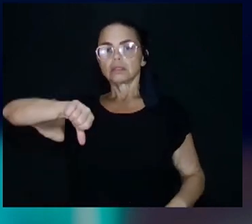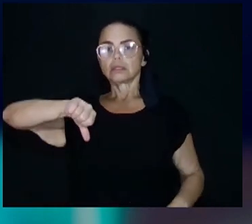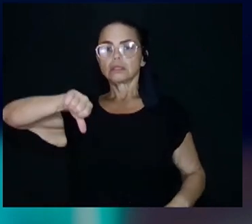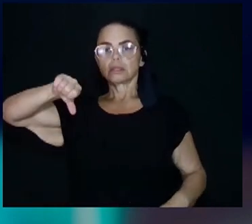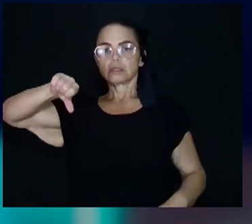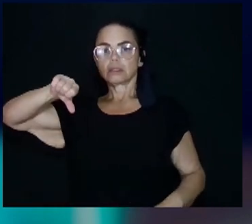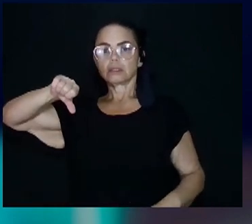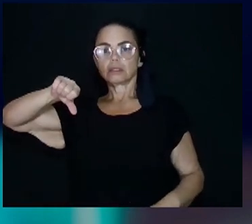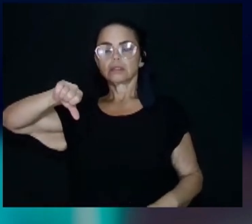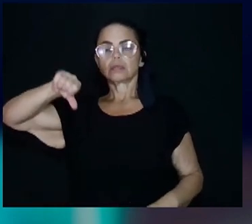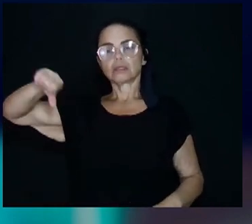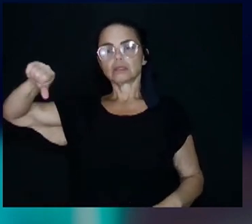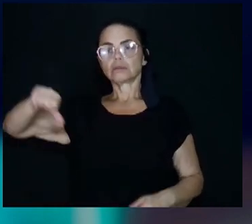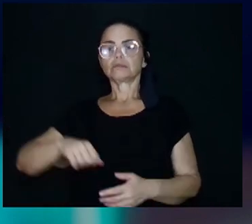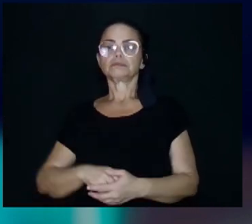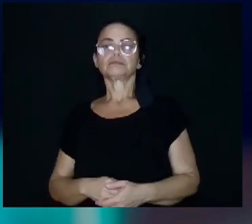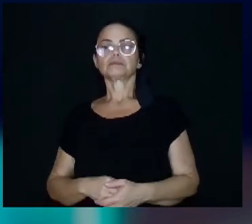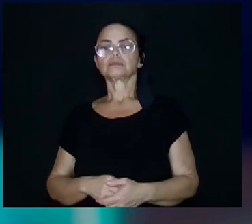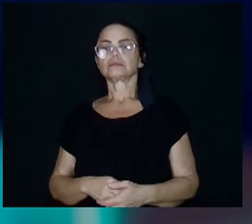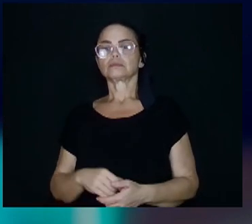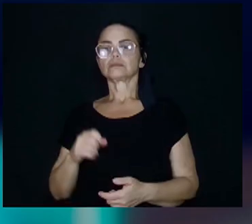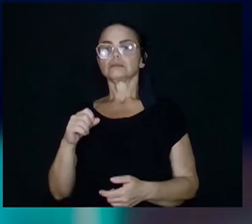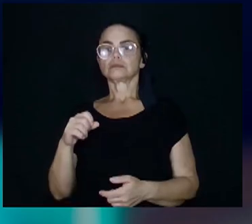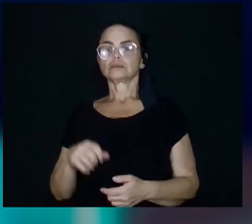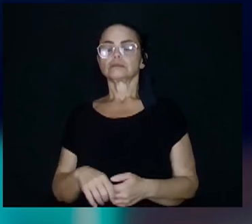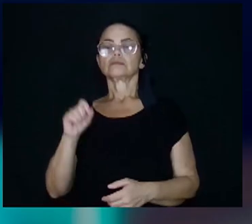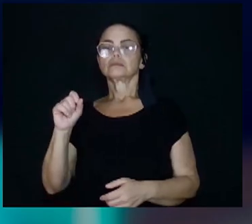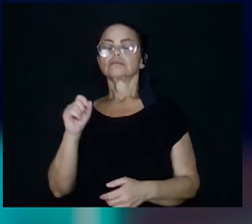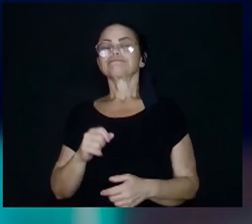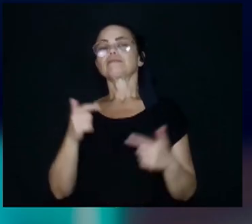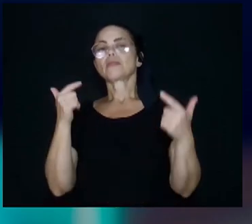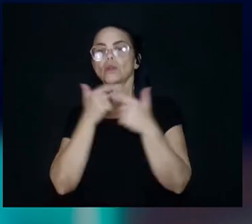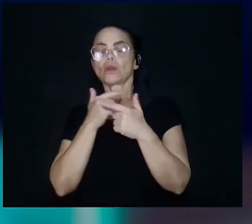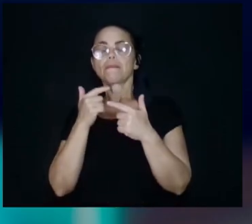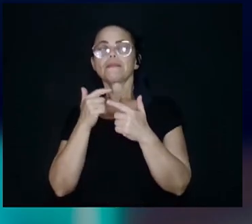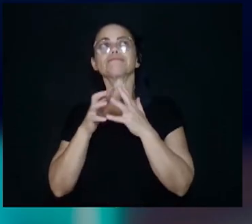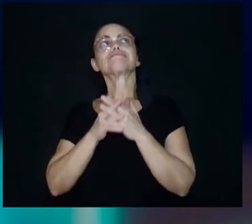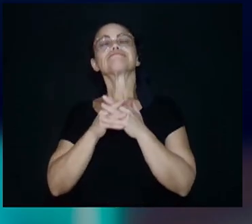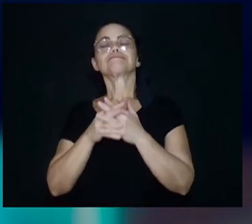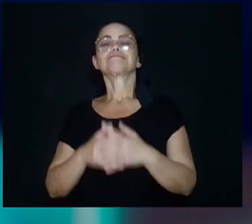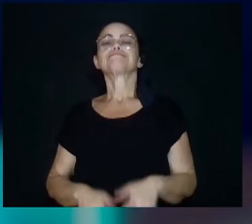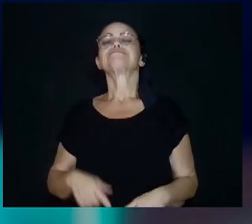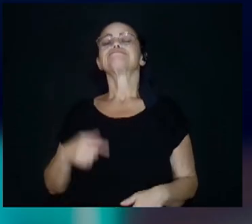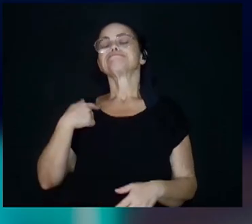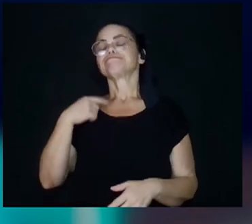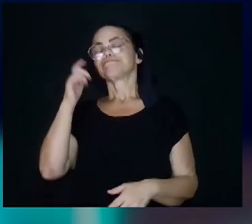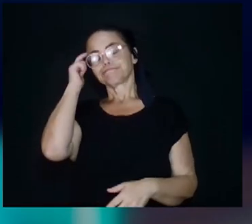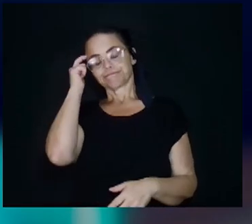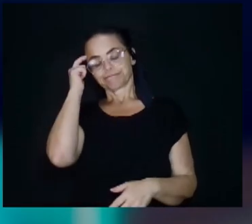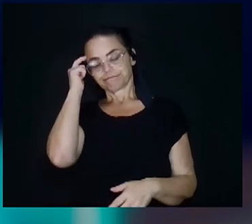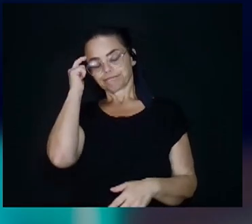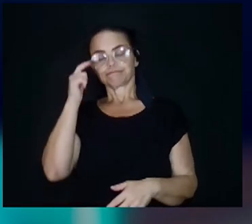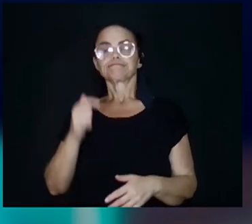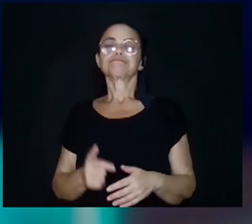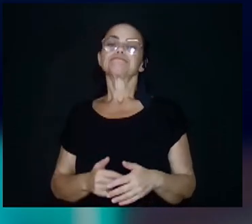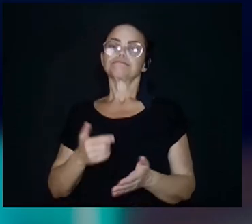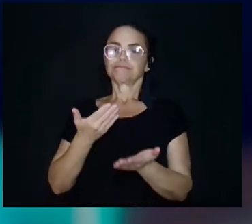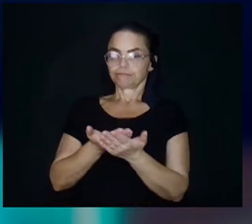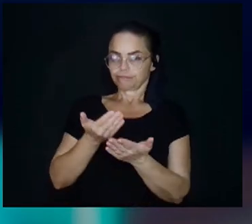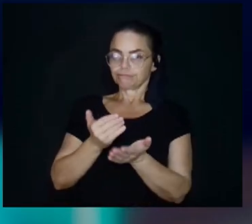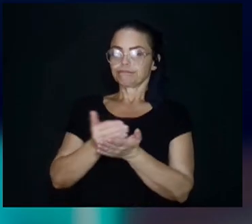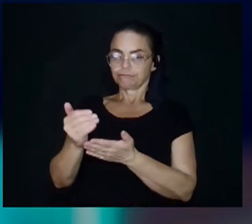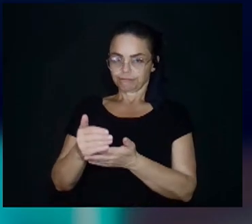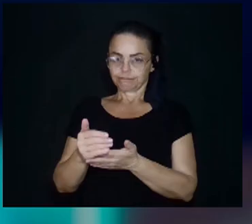1999, o que é muito engraçado, porque eu estava ainda no primário, sequer no ensino médio. Ainda